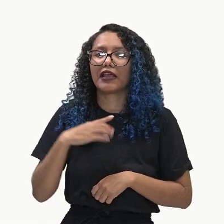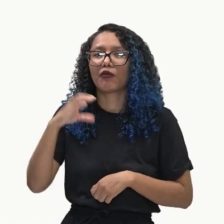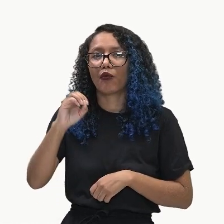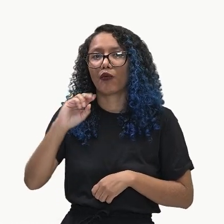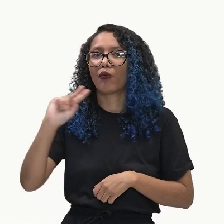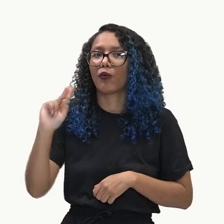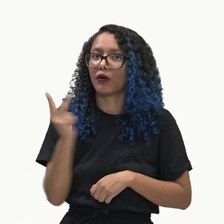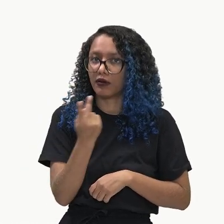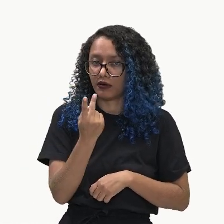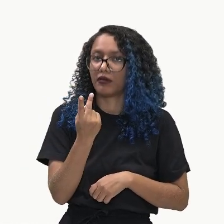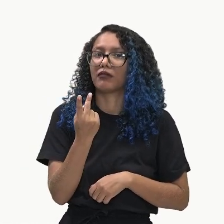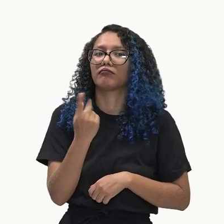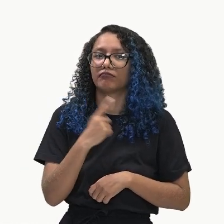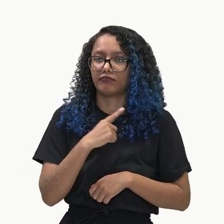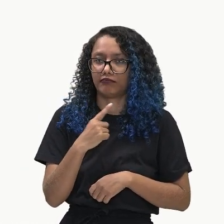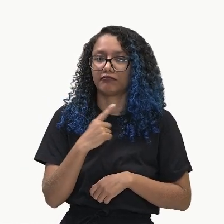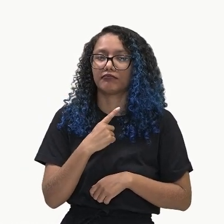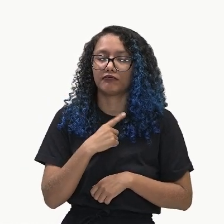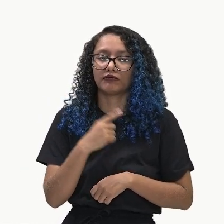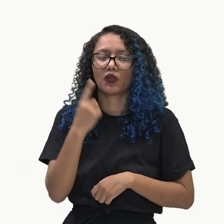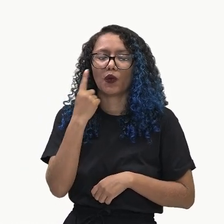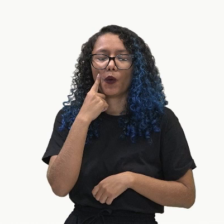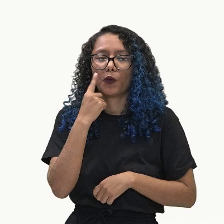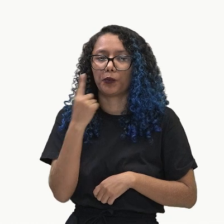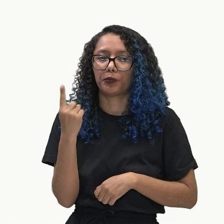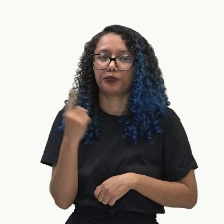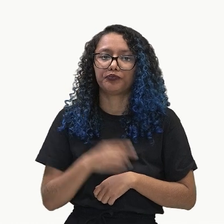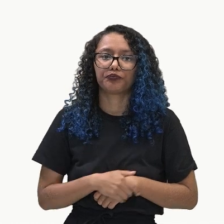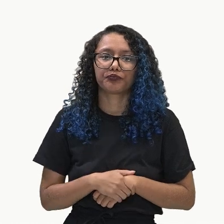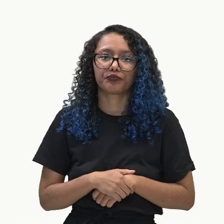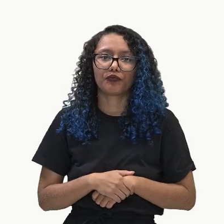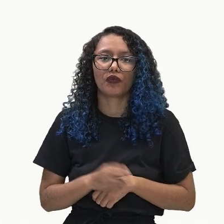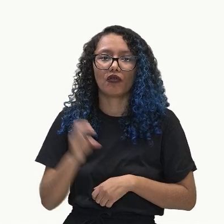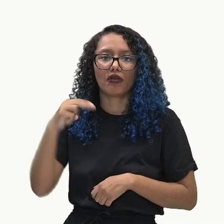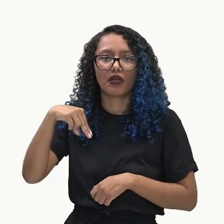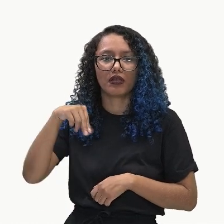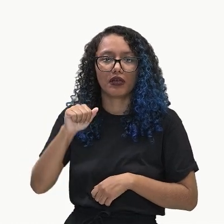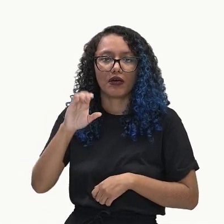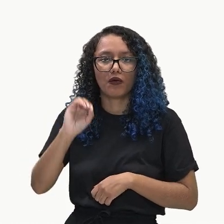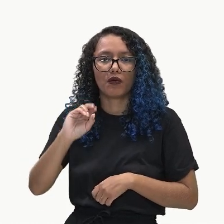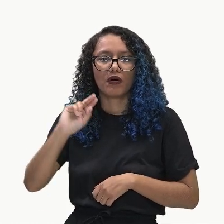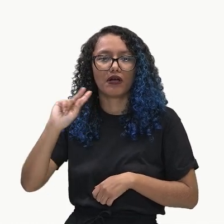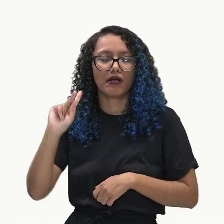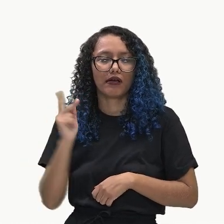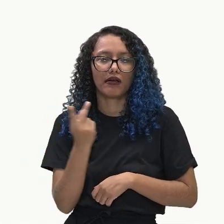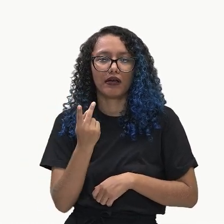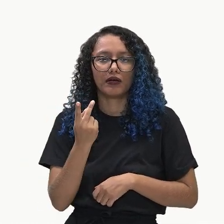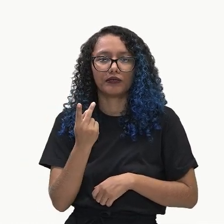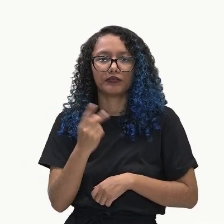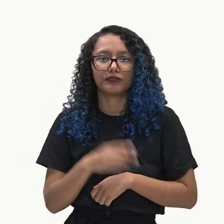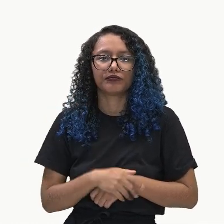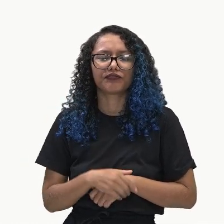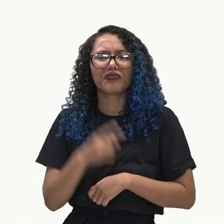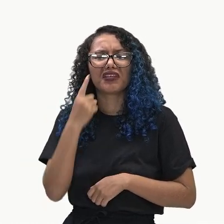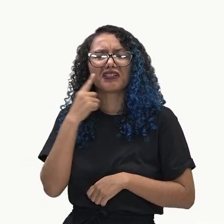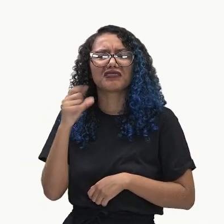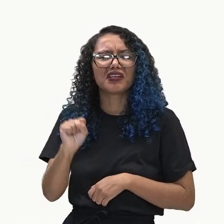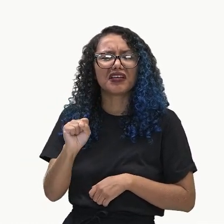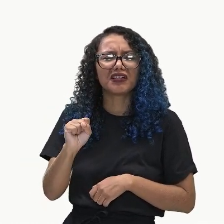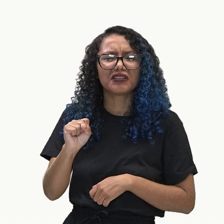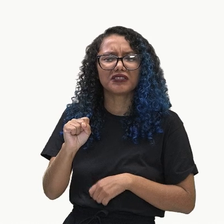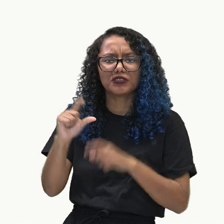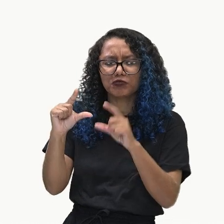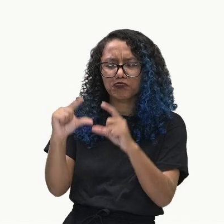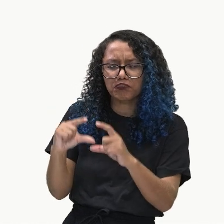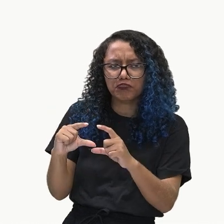hidroxila. Observe aqui, nós temos um hidróxido de sódio. Professora, o que é esse Szinho